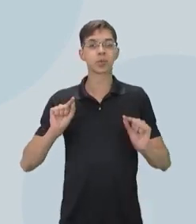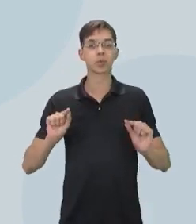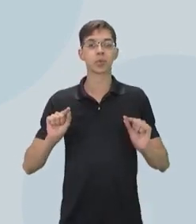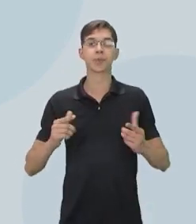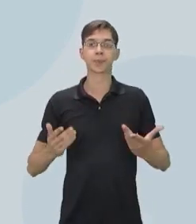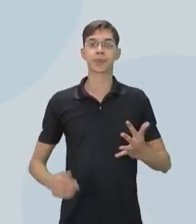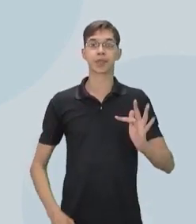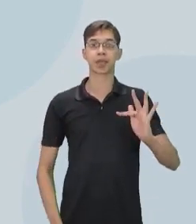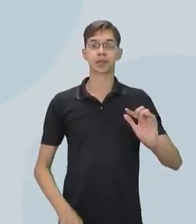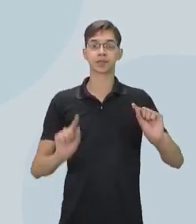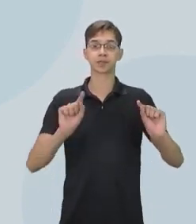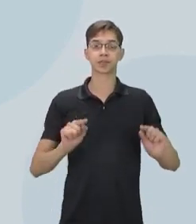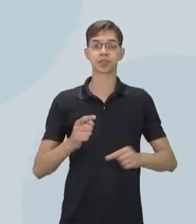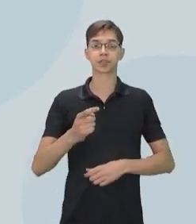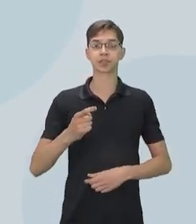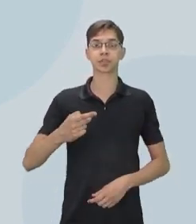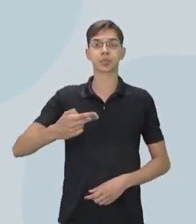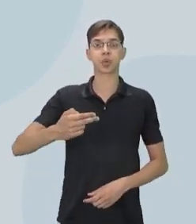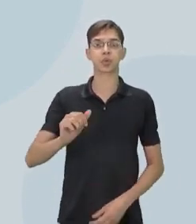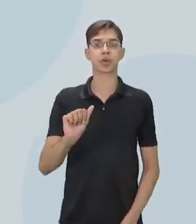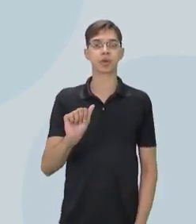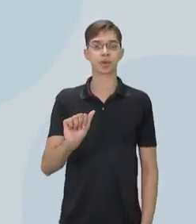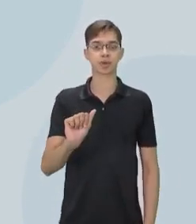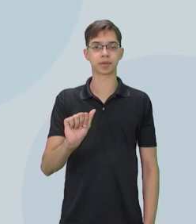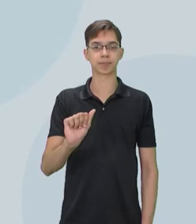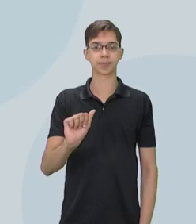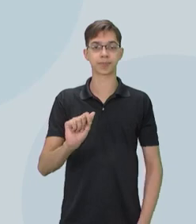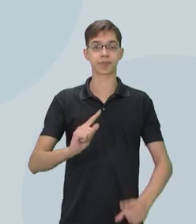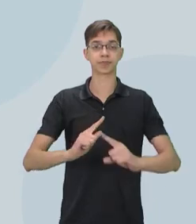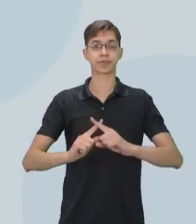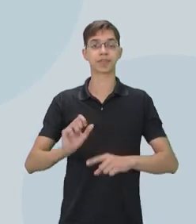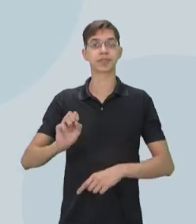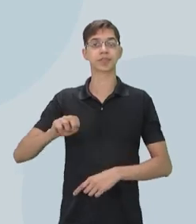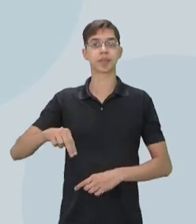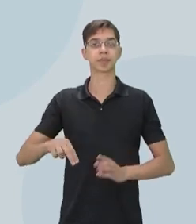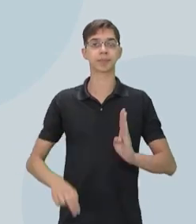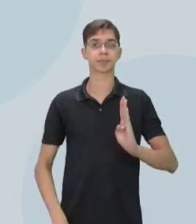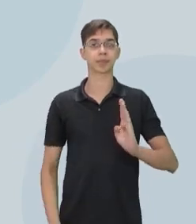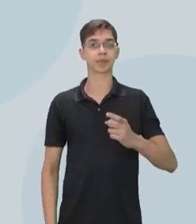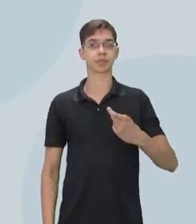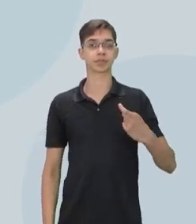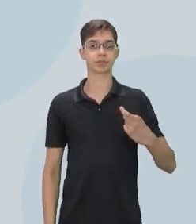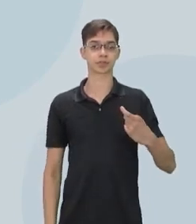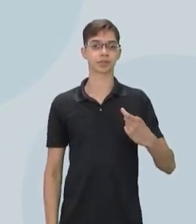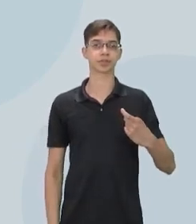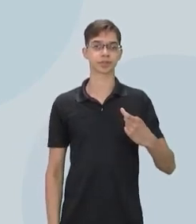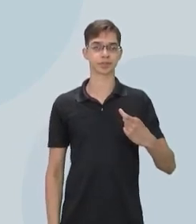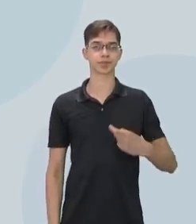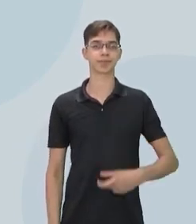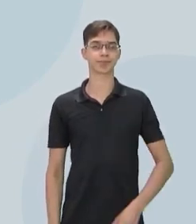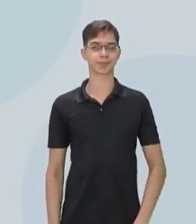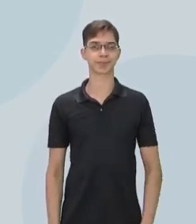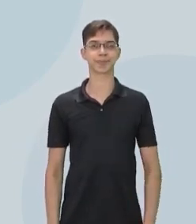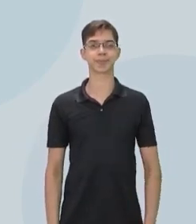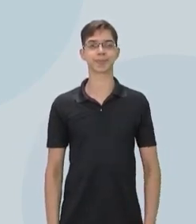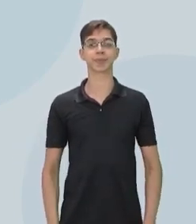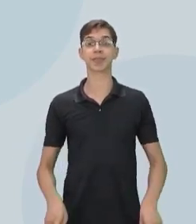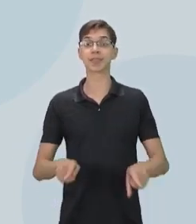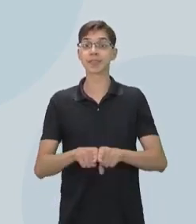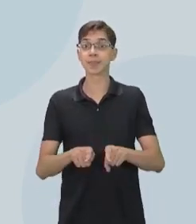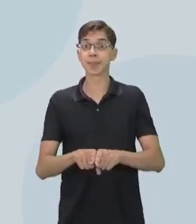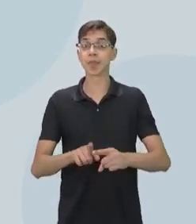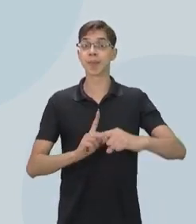é igual a vezes seno de bx. E ainda na habilidade, né? Mais